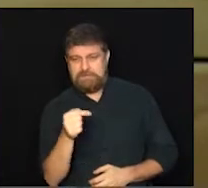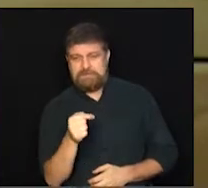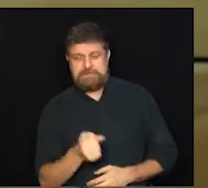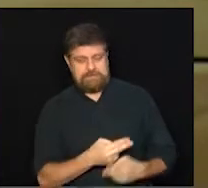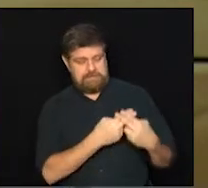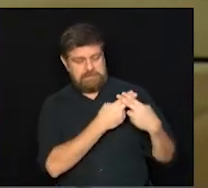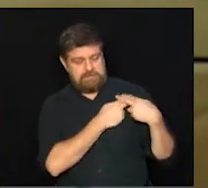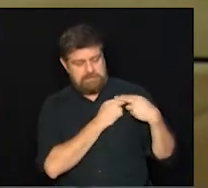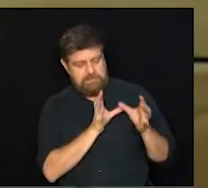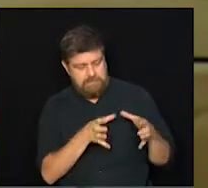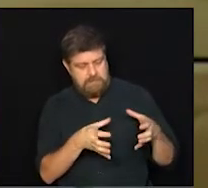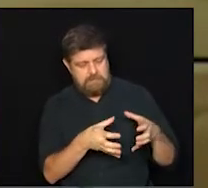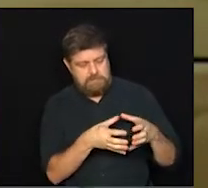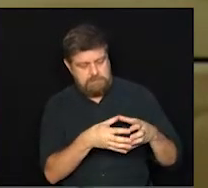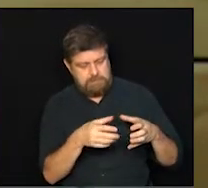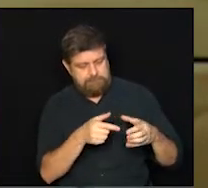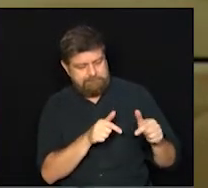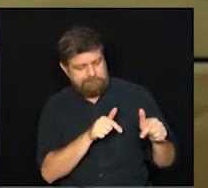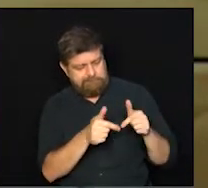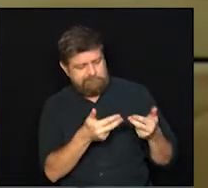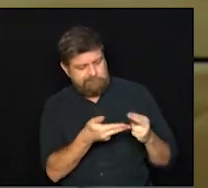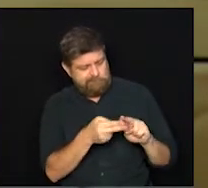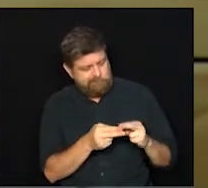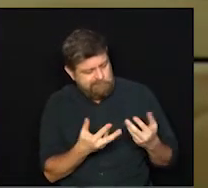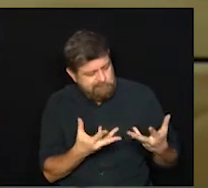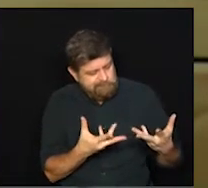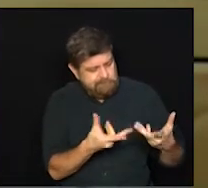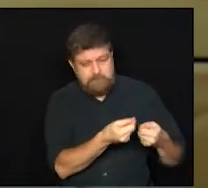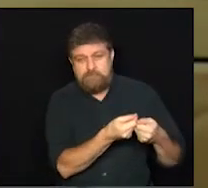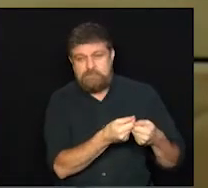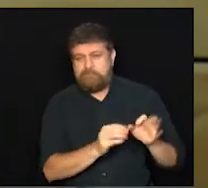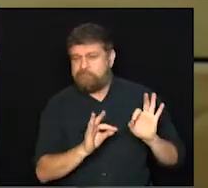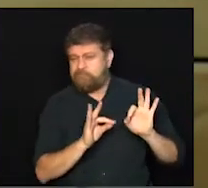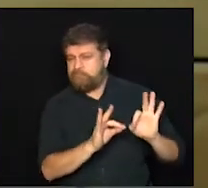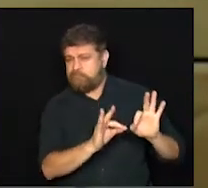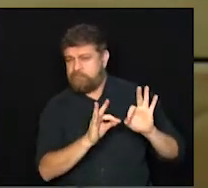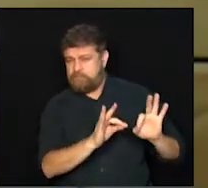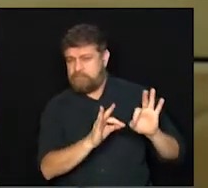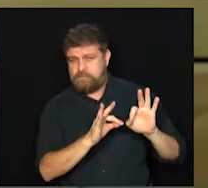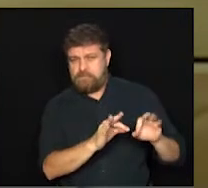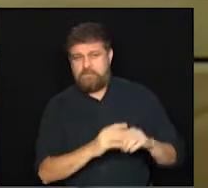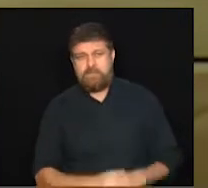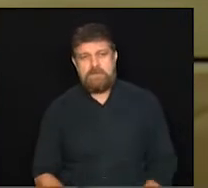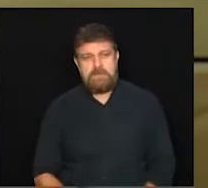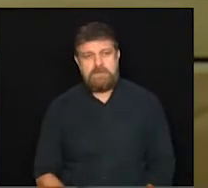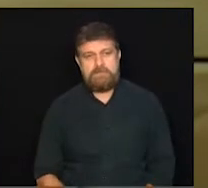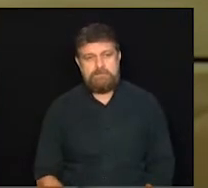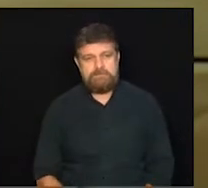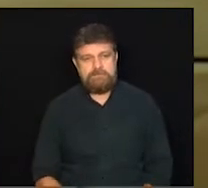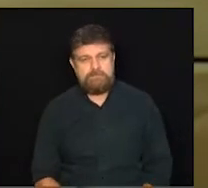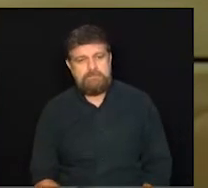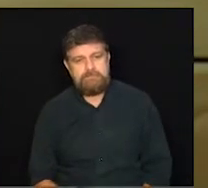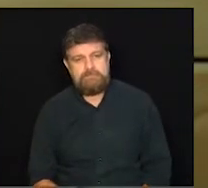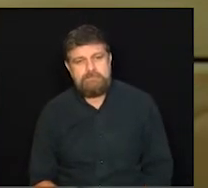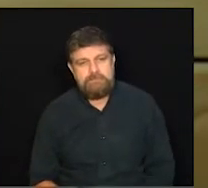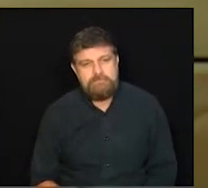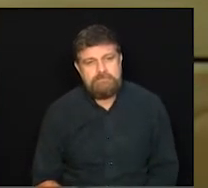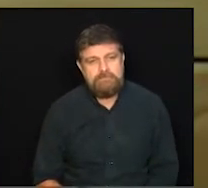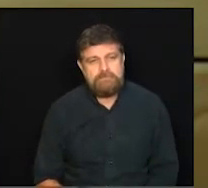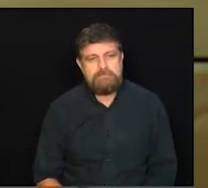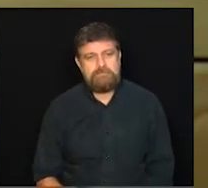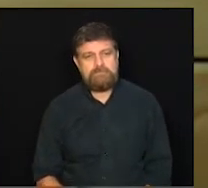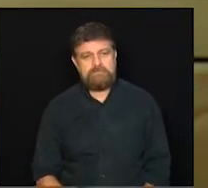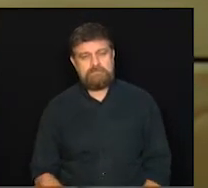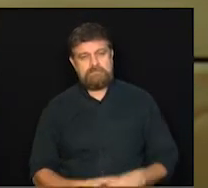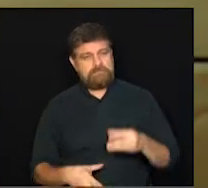esta comissão de forma tão bem organizada e estruturada aí. As